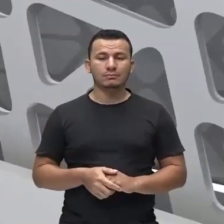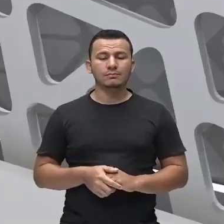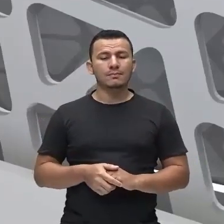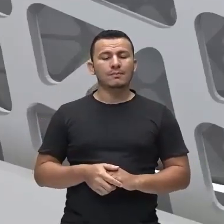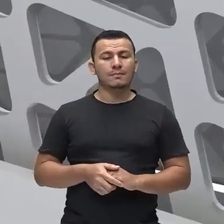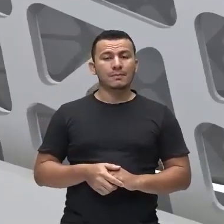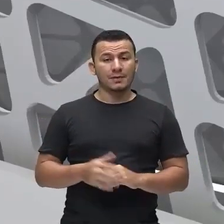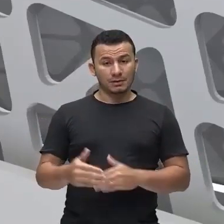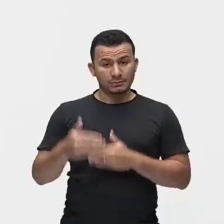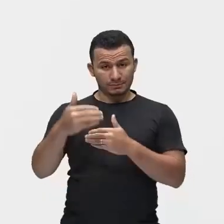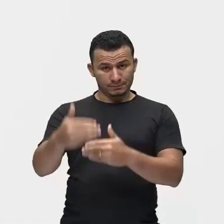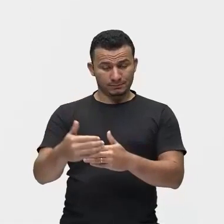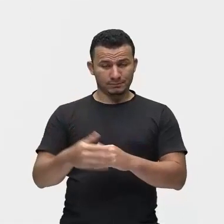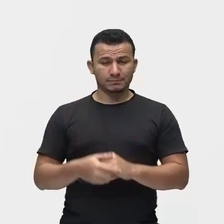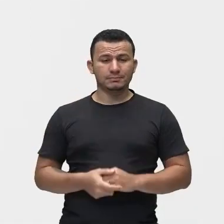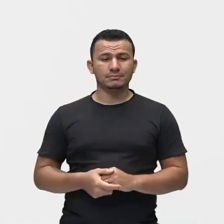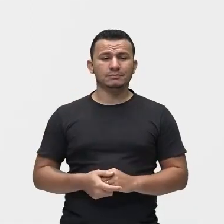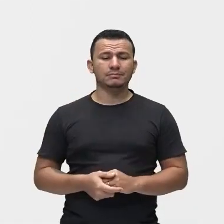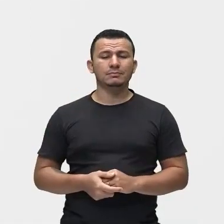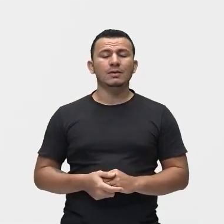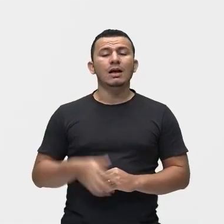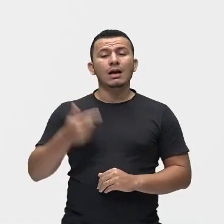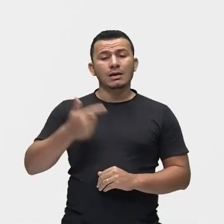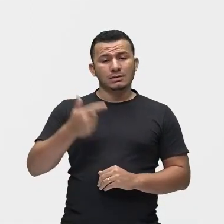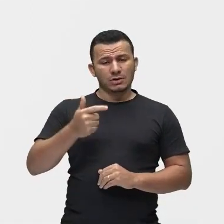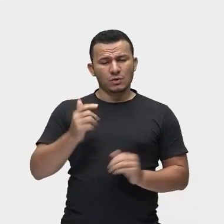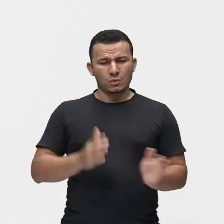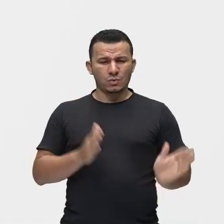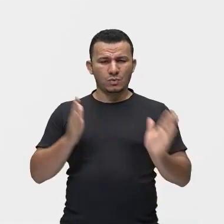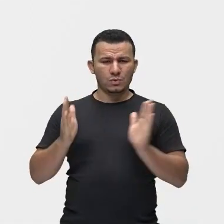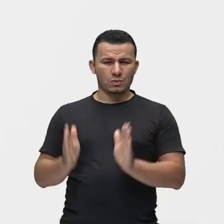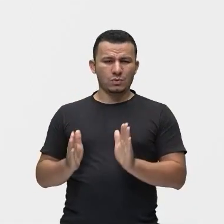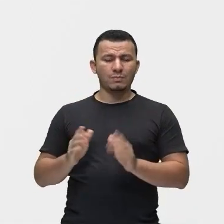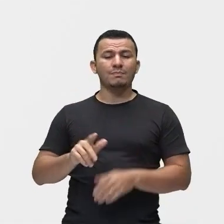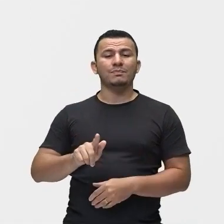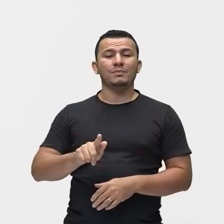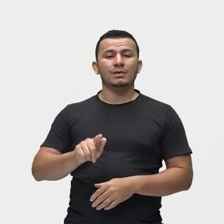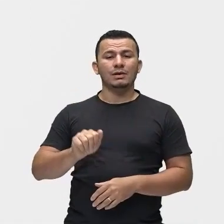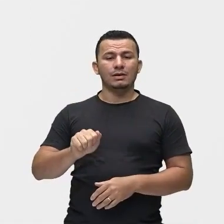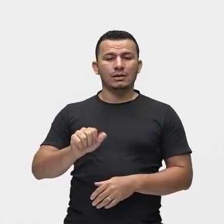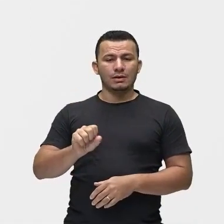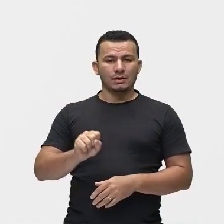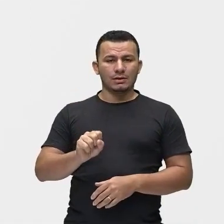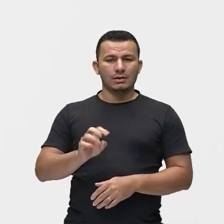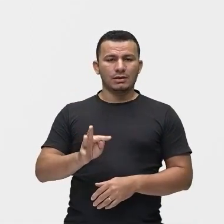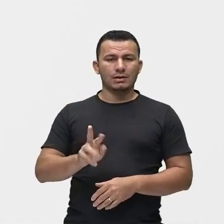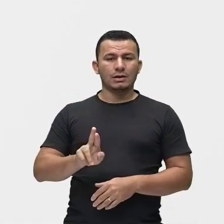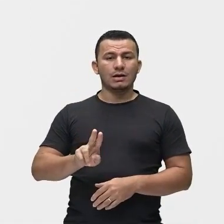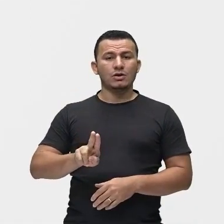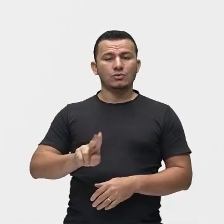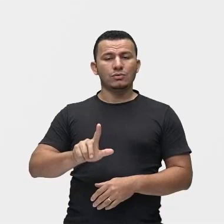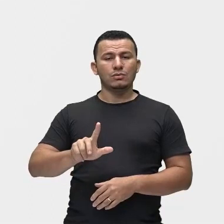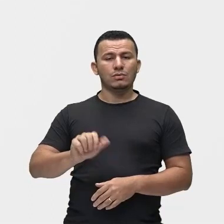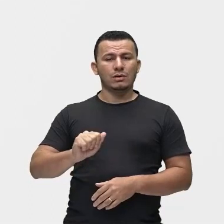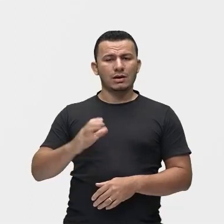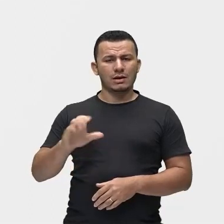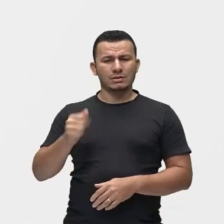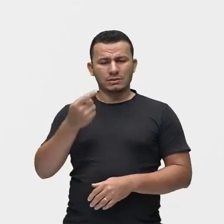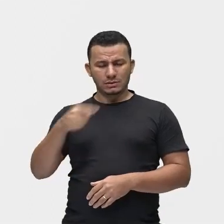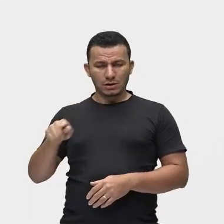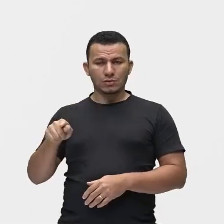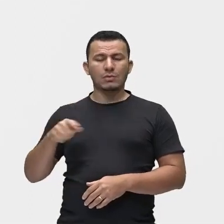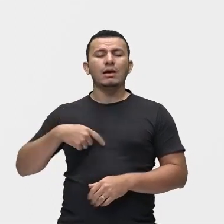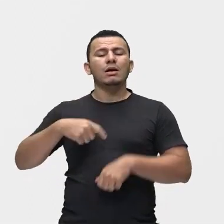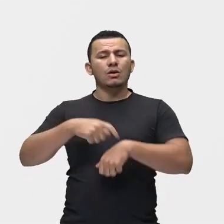para a segunda fase. A segunda fase é a gastrulação. Essa fase, ela acontece